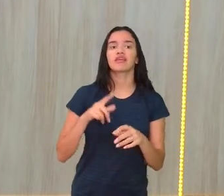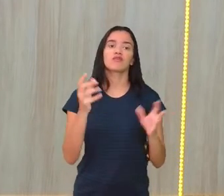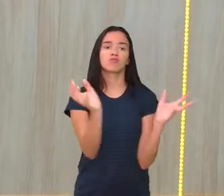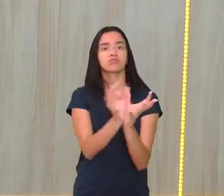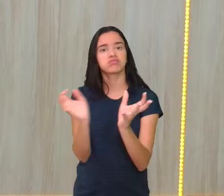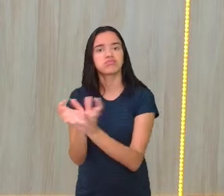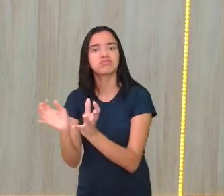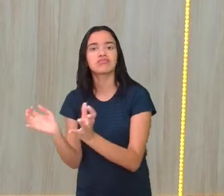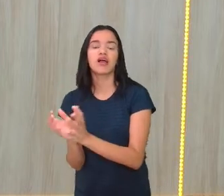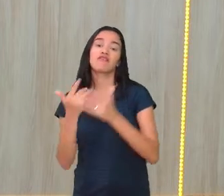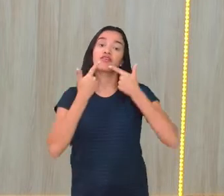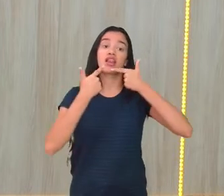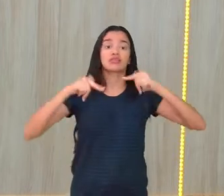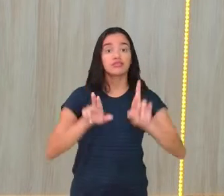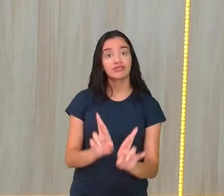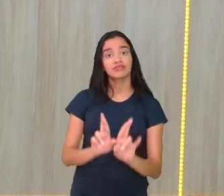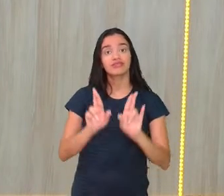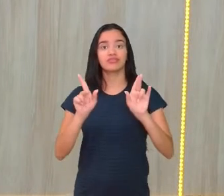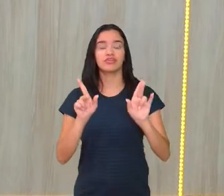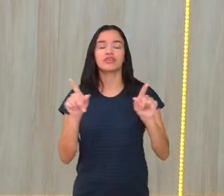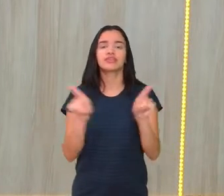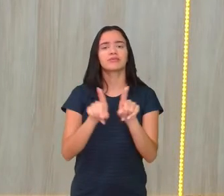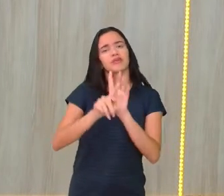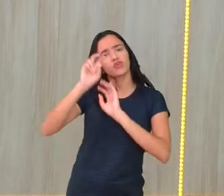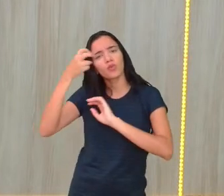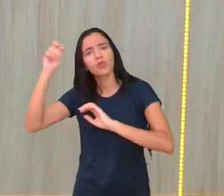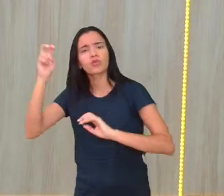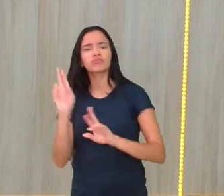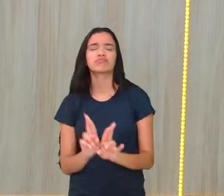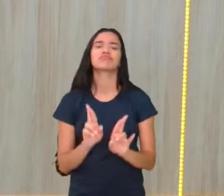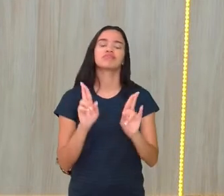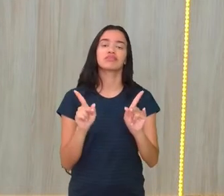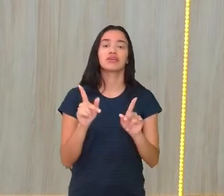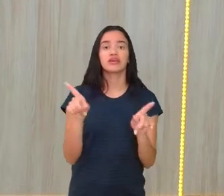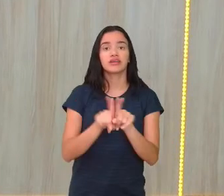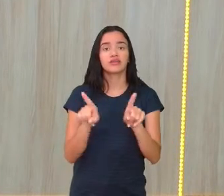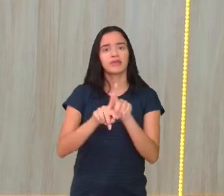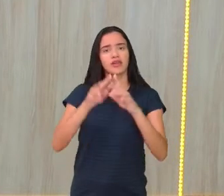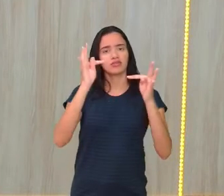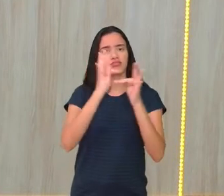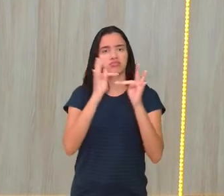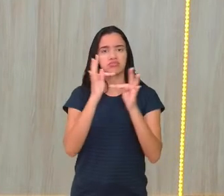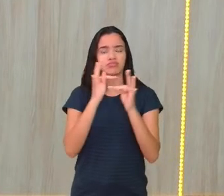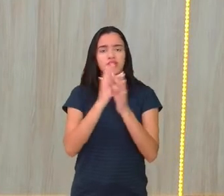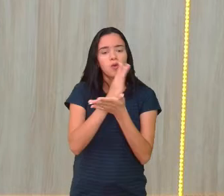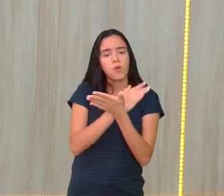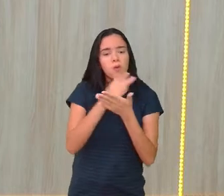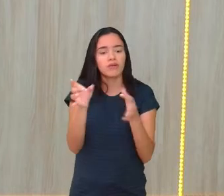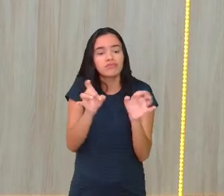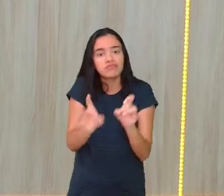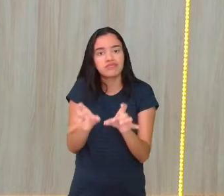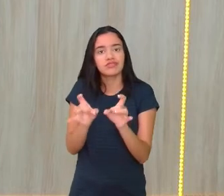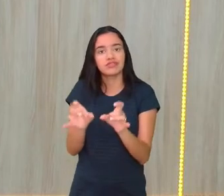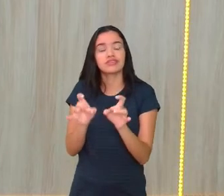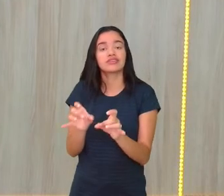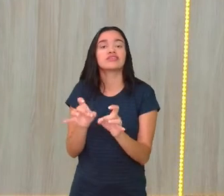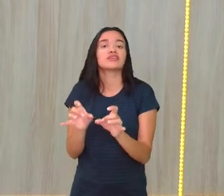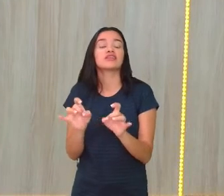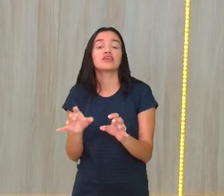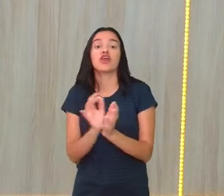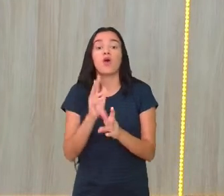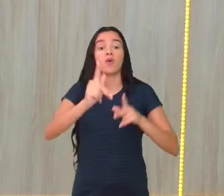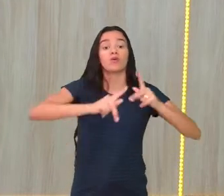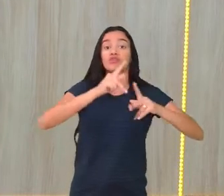com várias linguagens diferentes, culturas diferentes, e os fenícios, eles comercializavam com esse pessoal